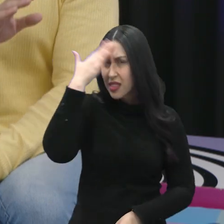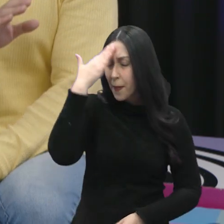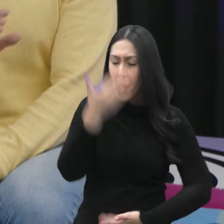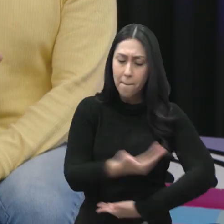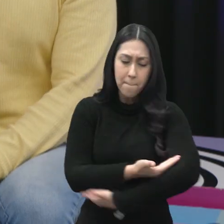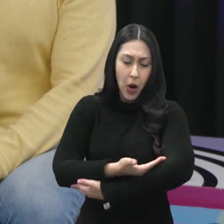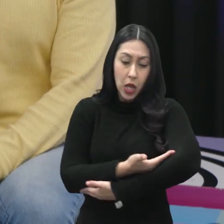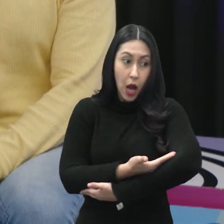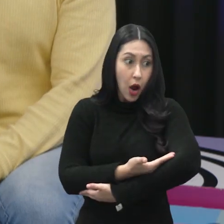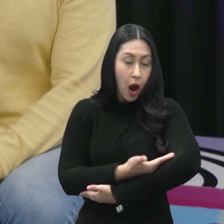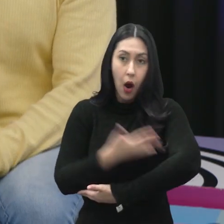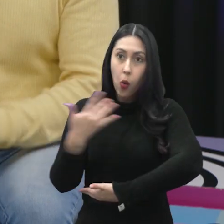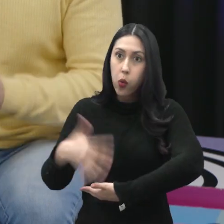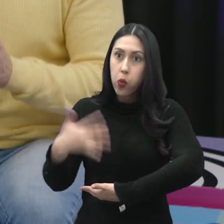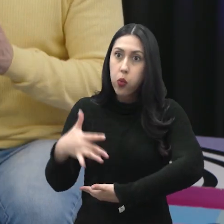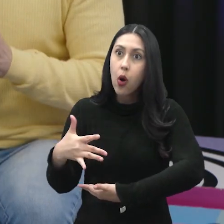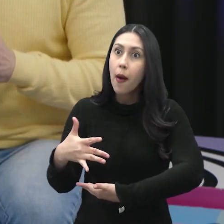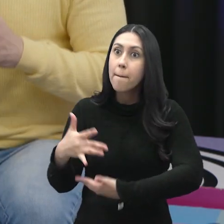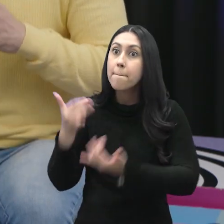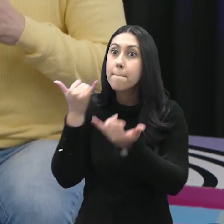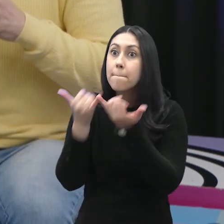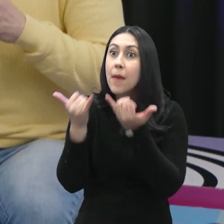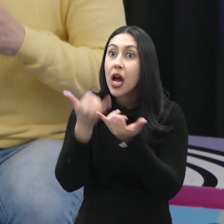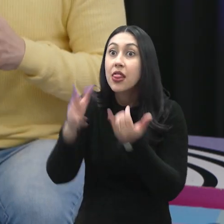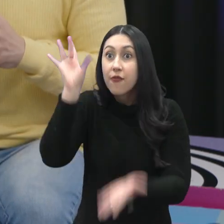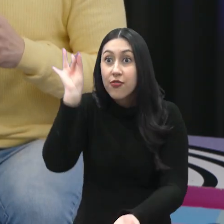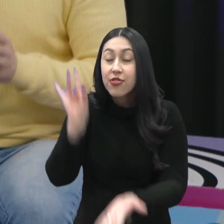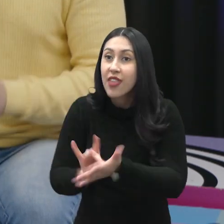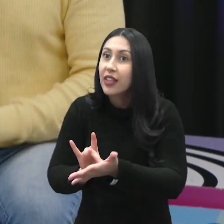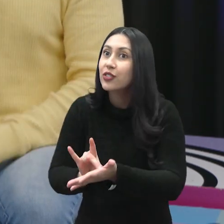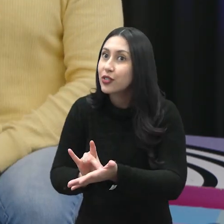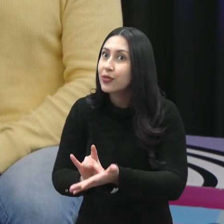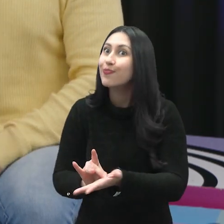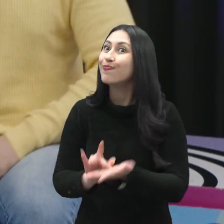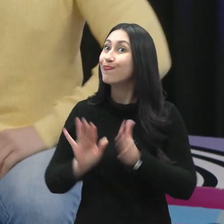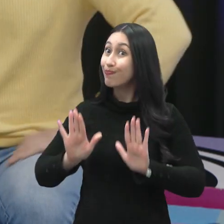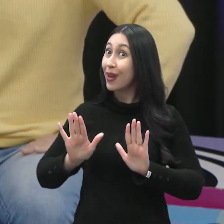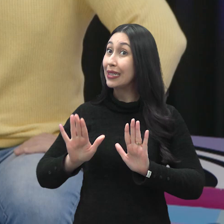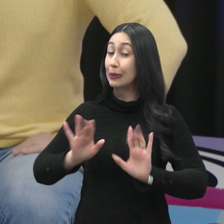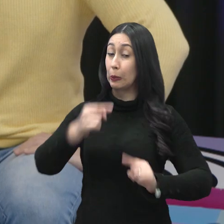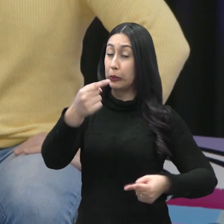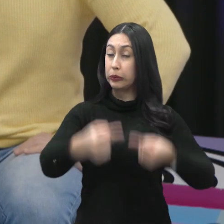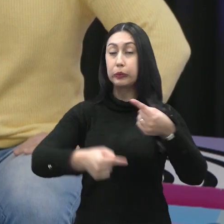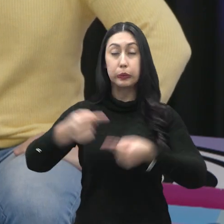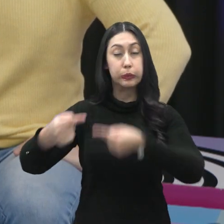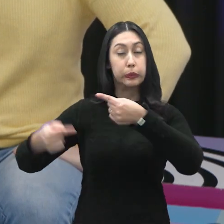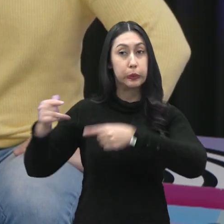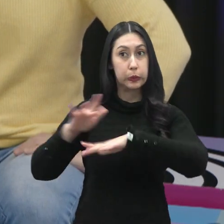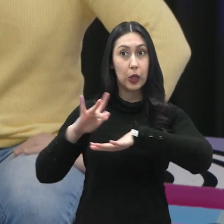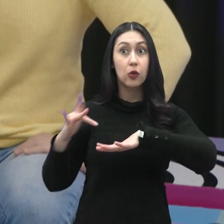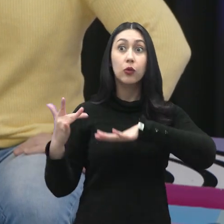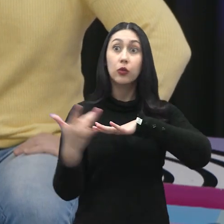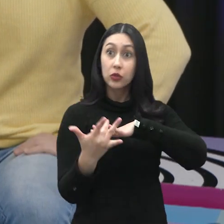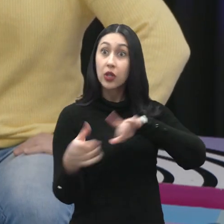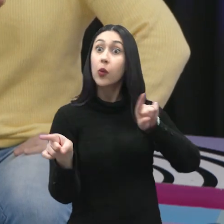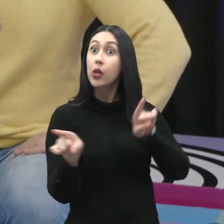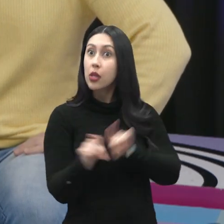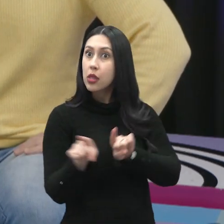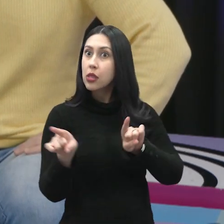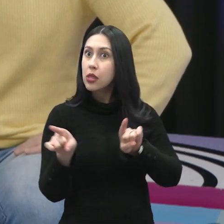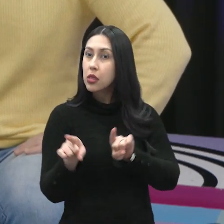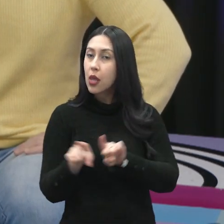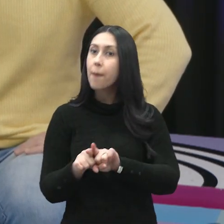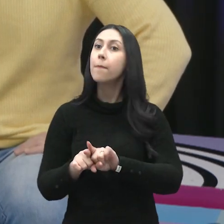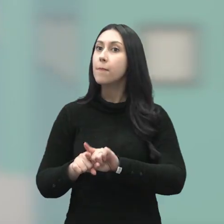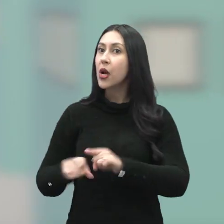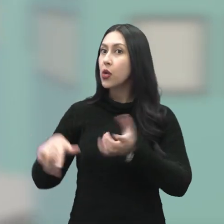bonecas hiperrealistas que imitam bebês de verdade e tem gerado muita discussão nas redes sociais e também no